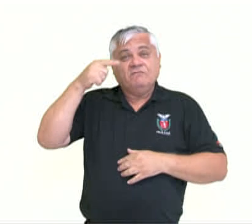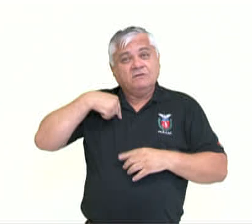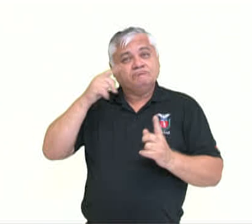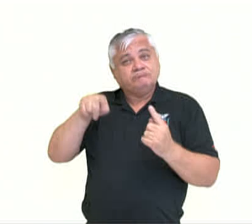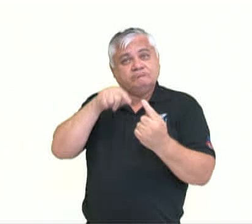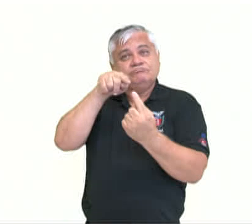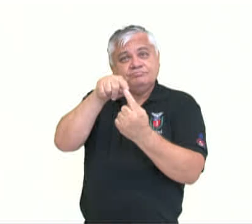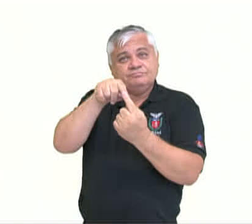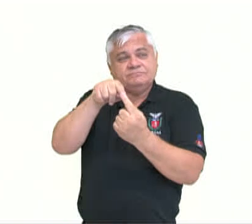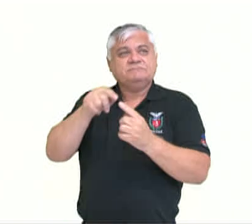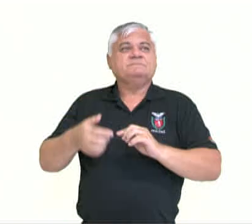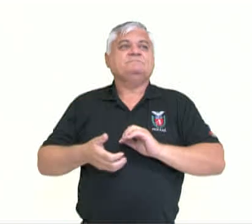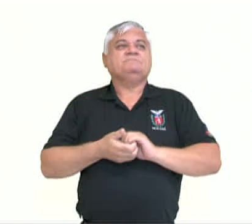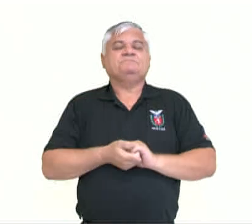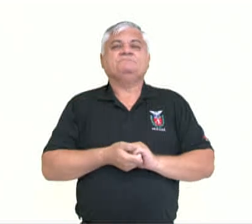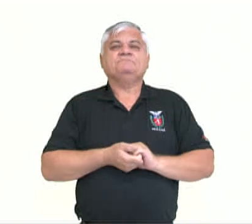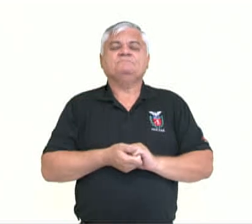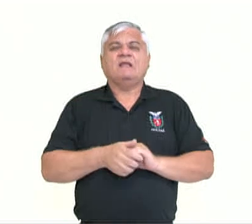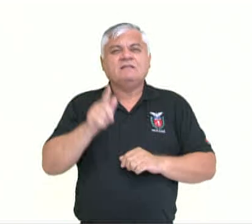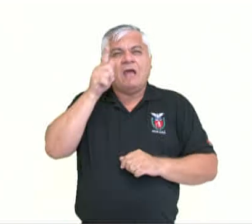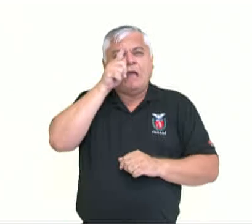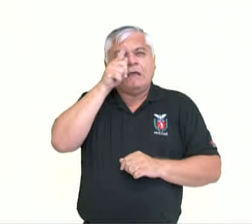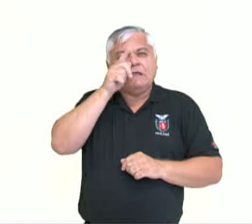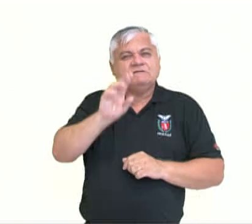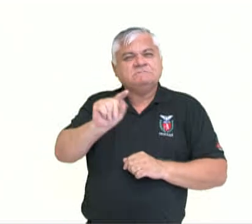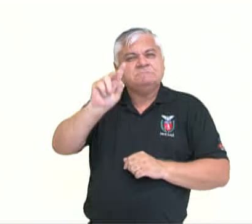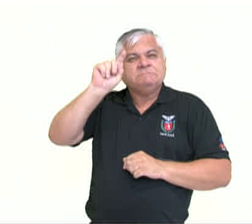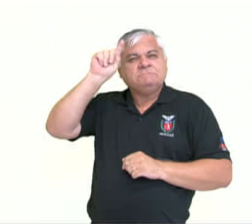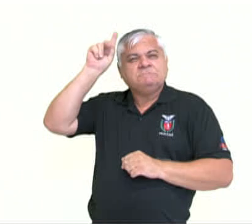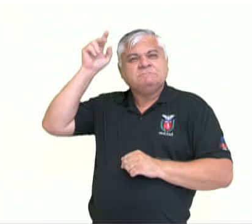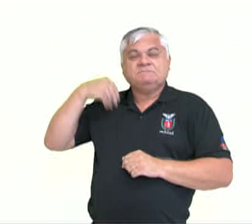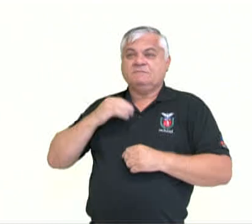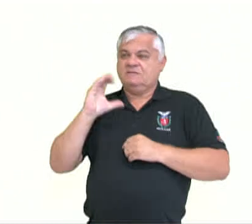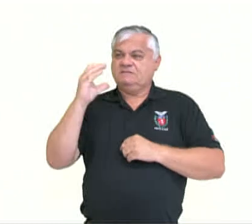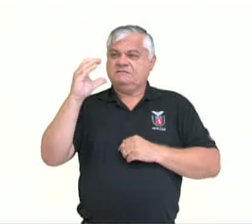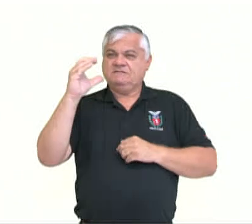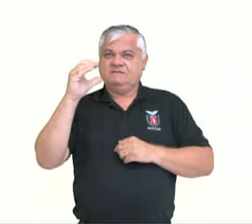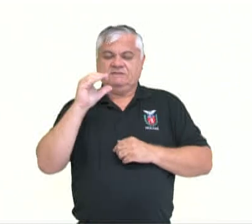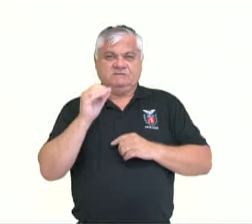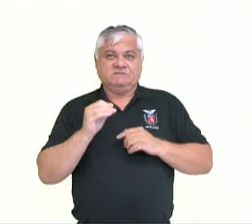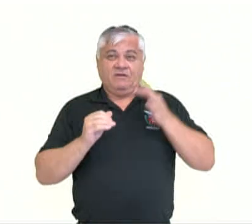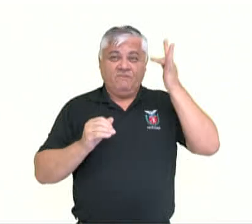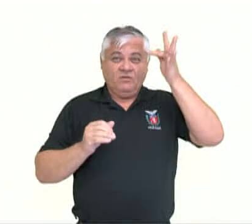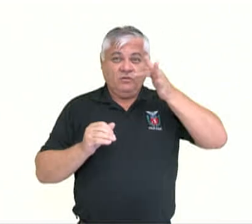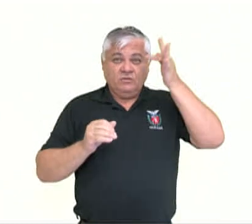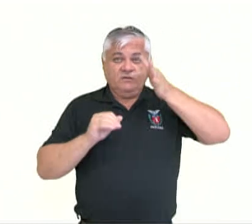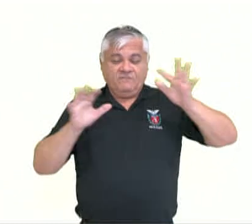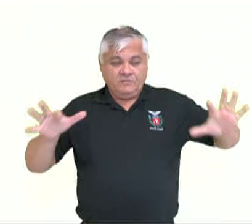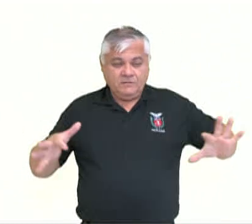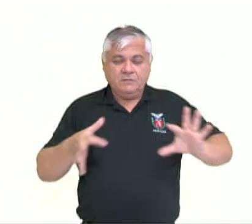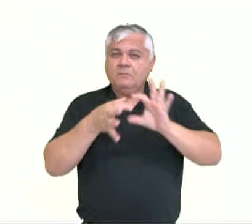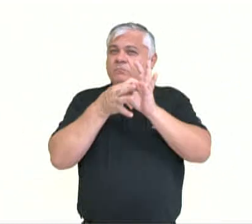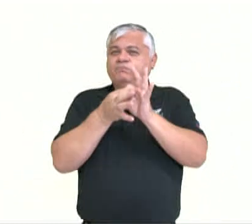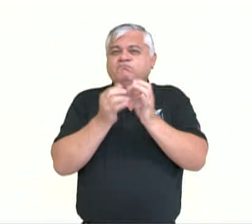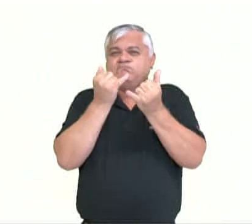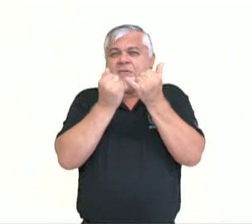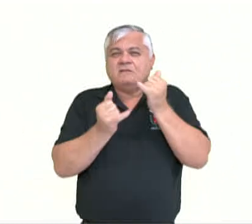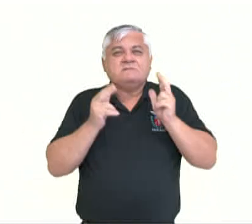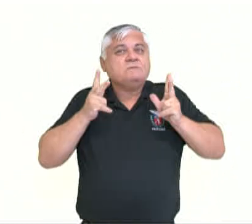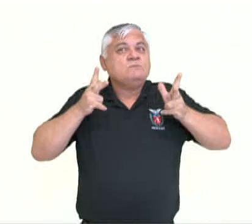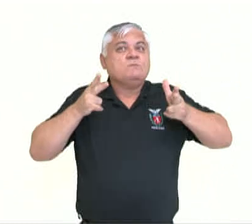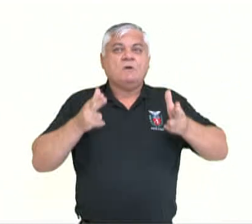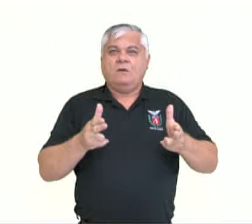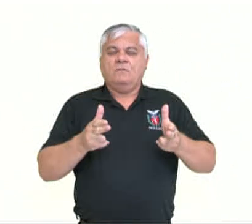pretensão. Na Grécia Antiga, ciência e filosofia estão unidas, ou seja, representam a mesma coisa. E os